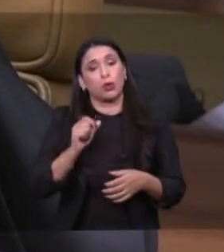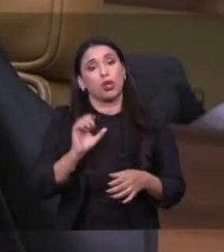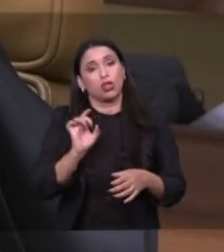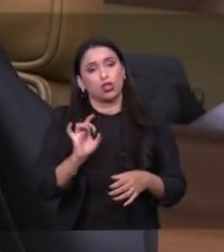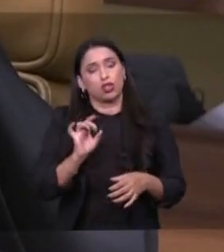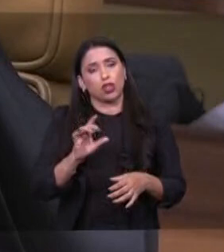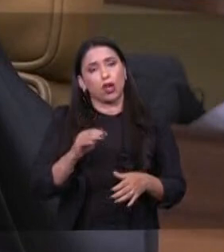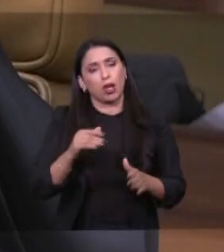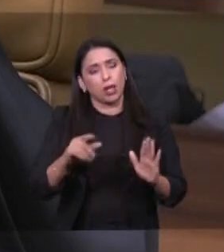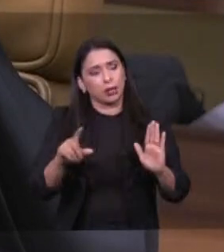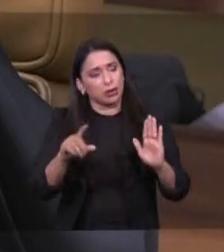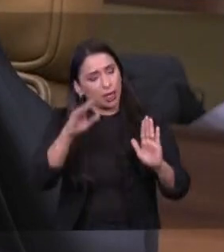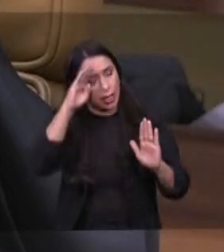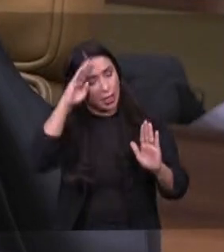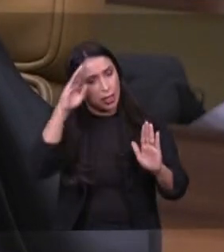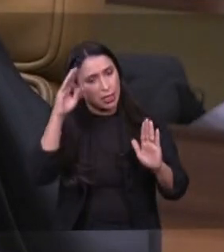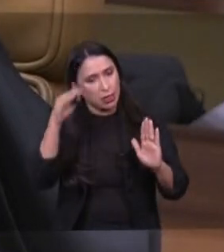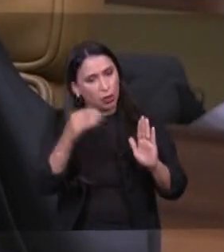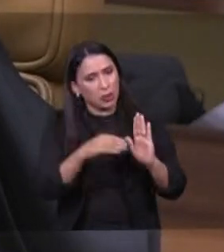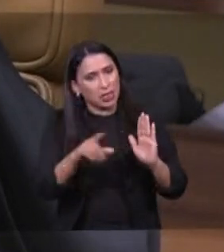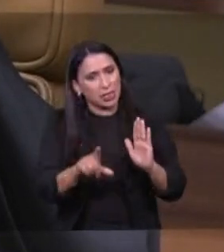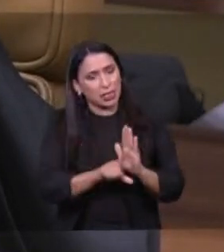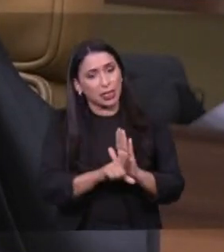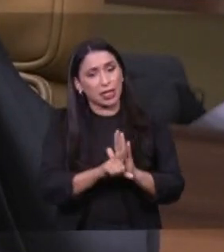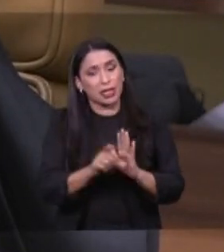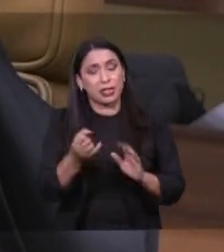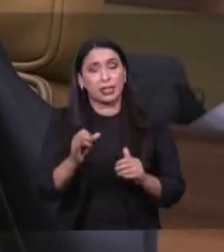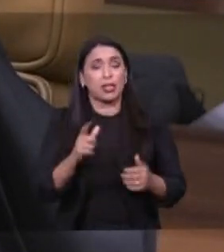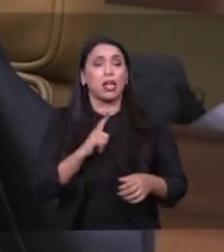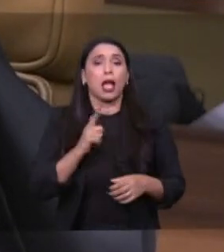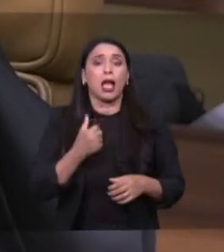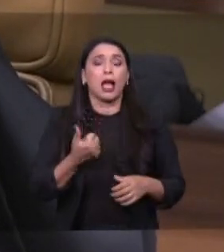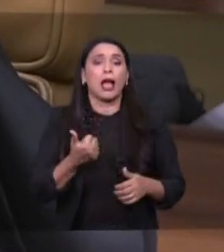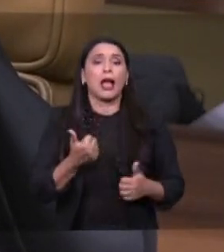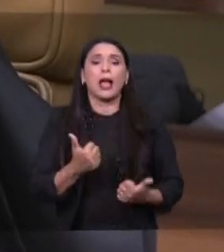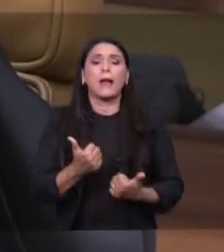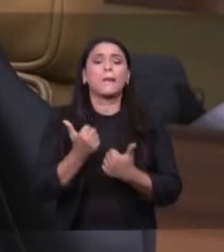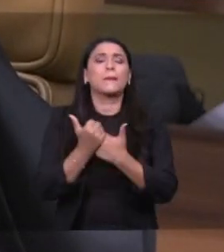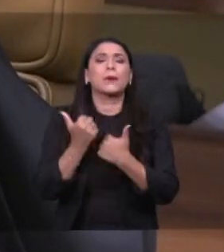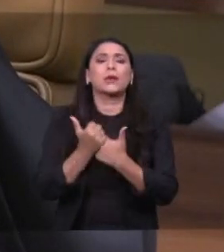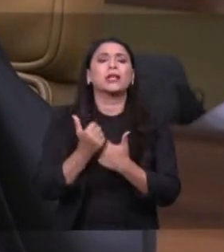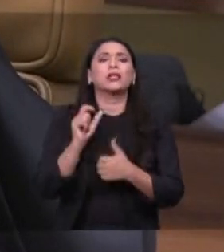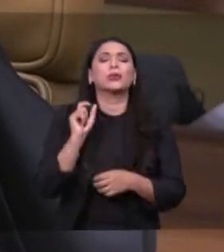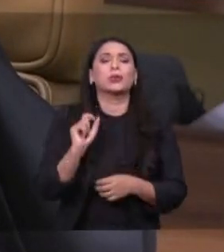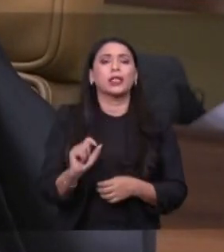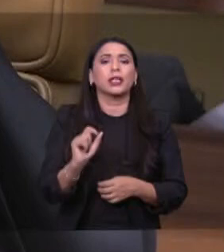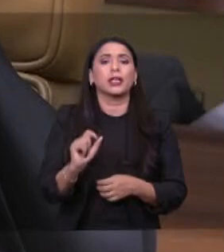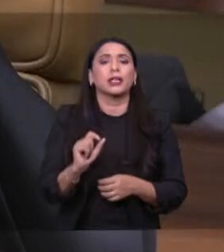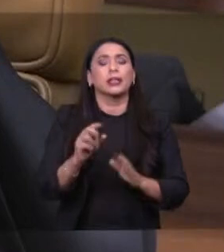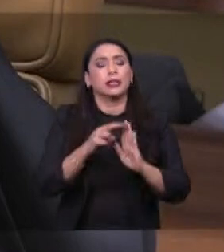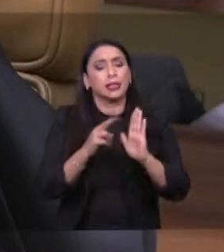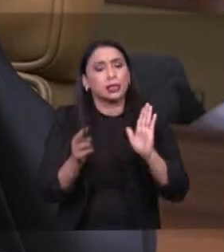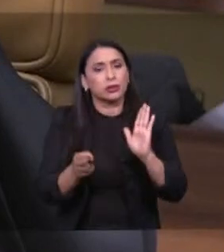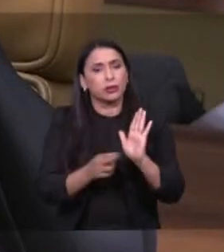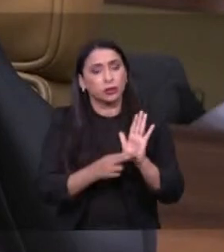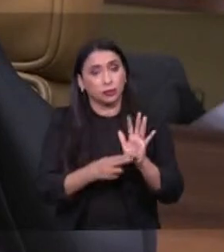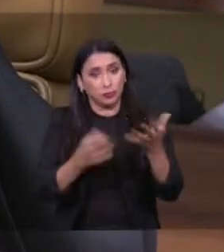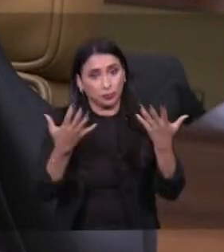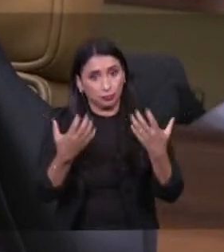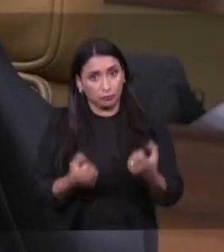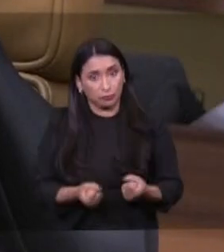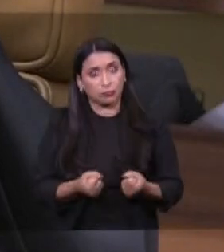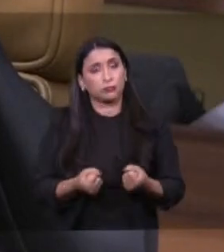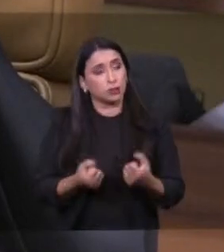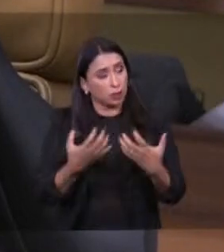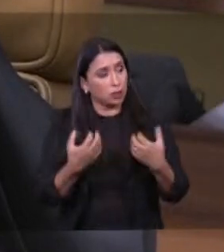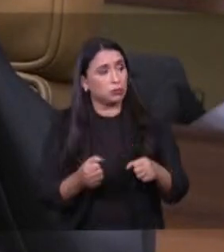quando o legislador indica os parâmetros em que, na aplicação, terá de apoiar-se e os limites dentro dos quais a norma admitirá a